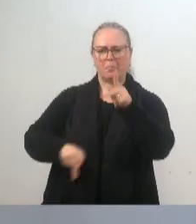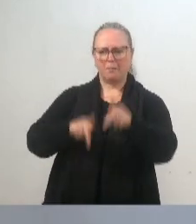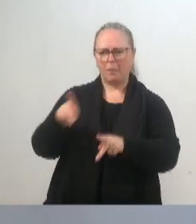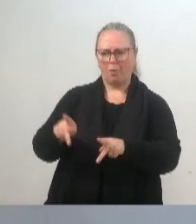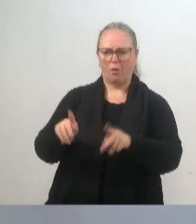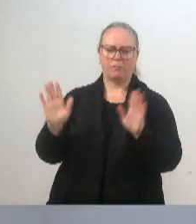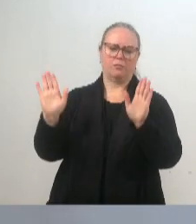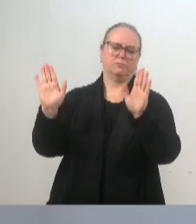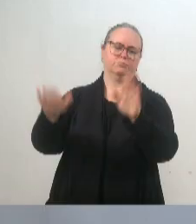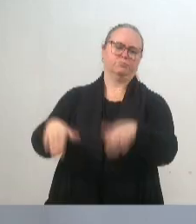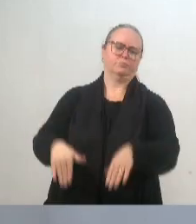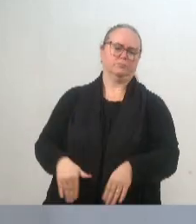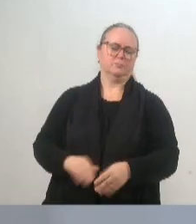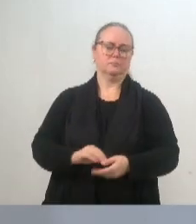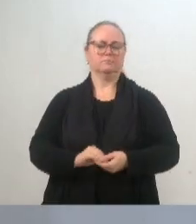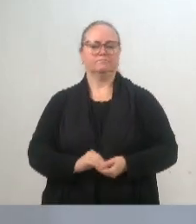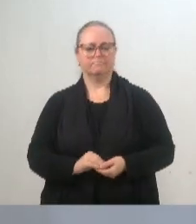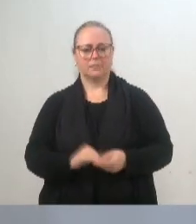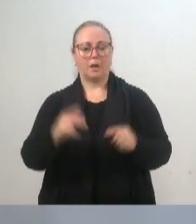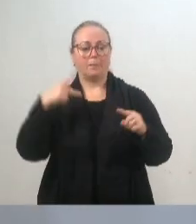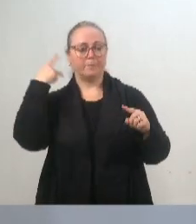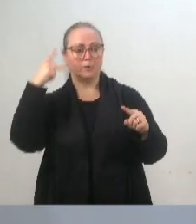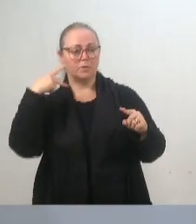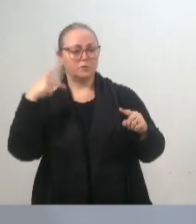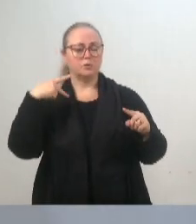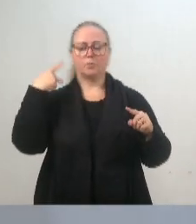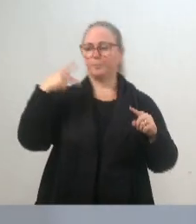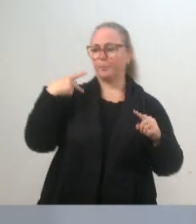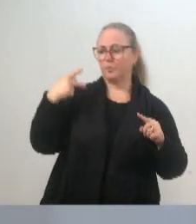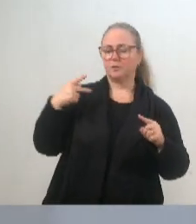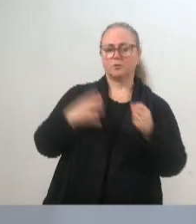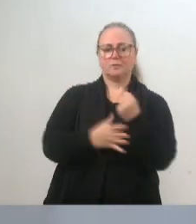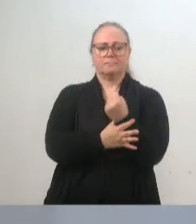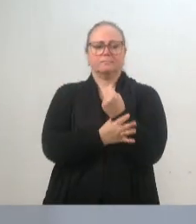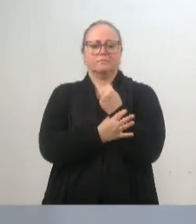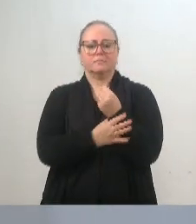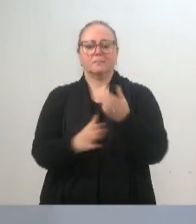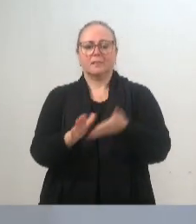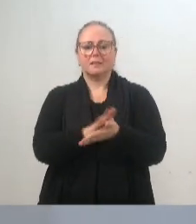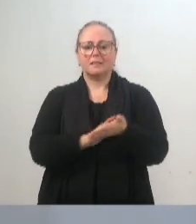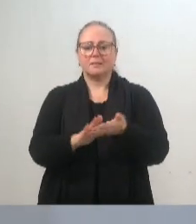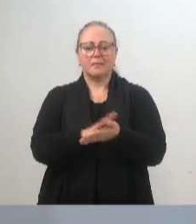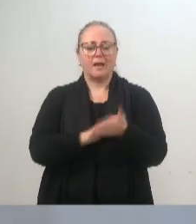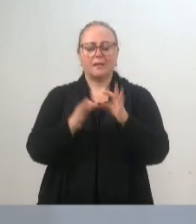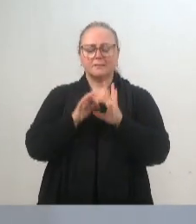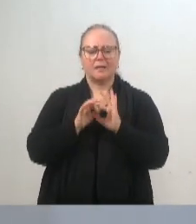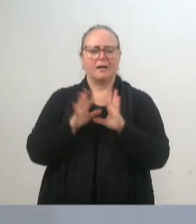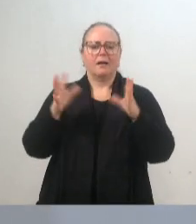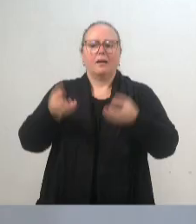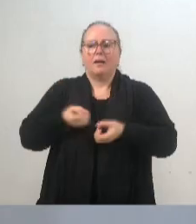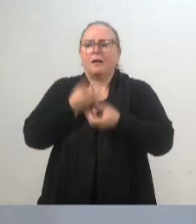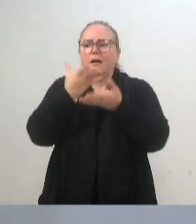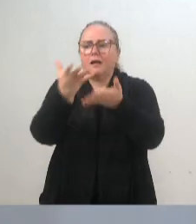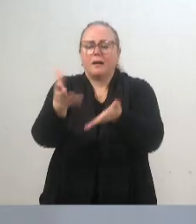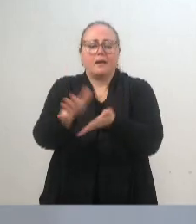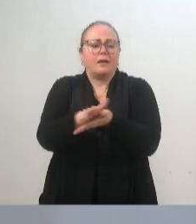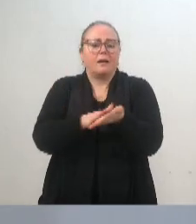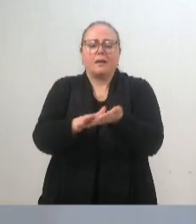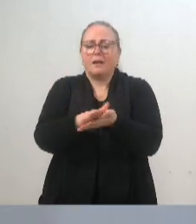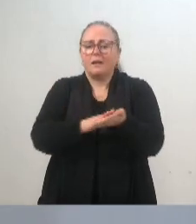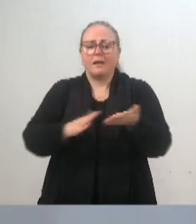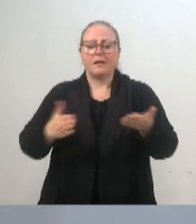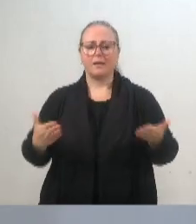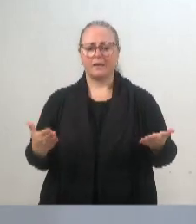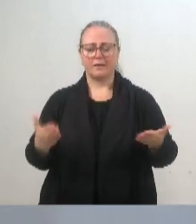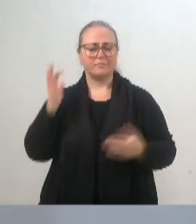Flavinho. O poder ele emana dos políticos para os políticos. Não está sendo garantido o direito à livre manifestação, nem mesmo de quem tem